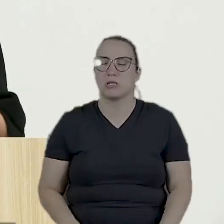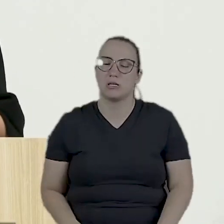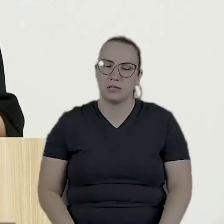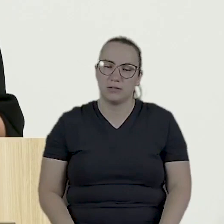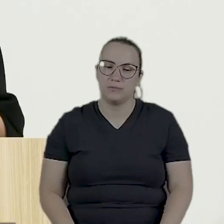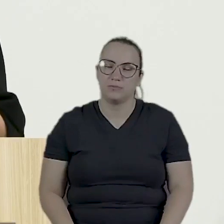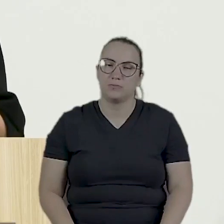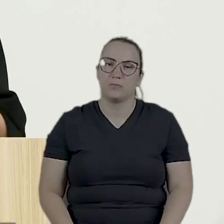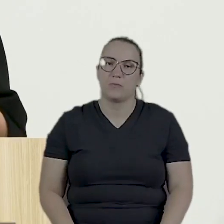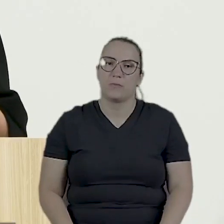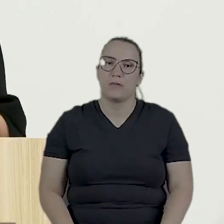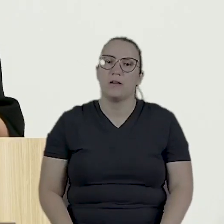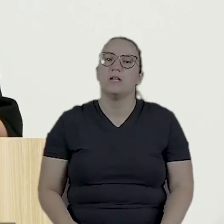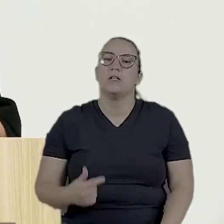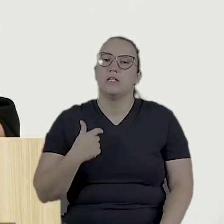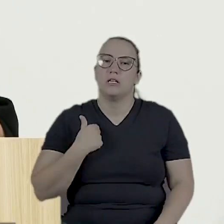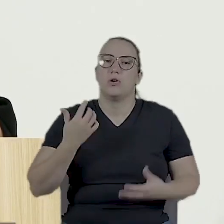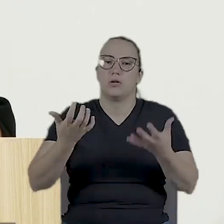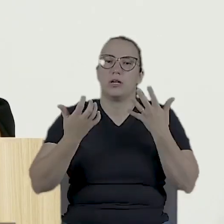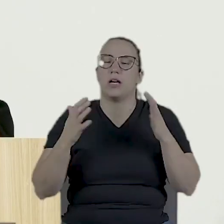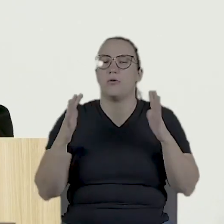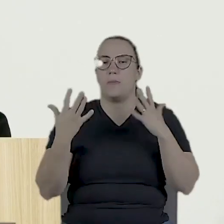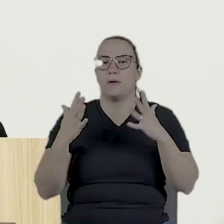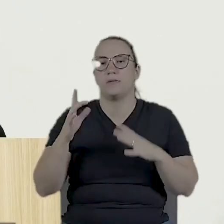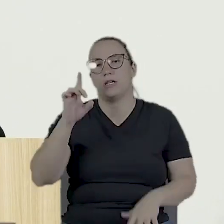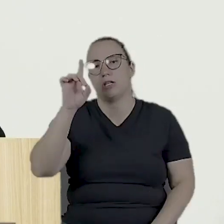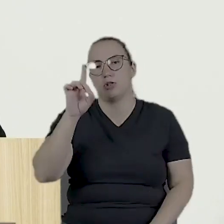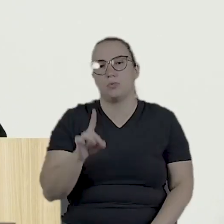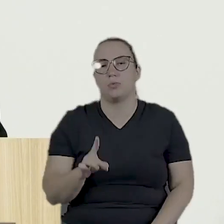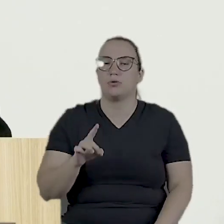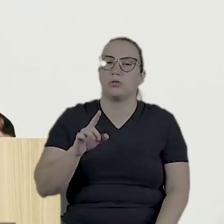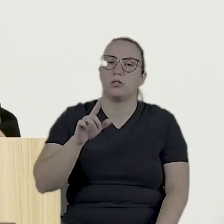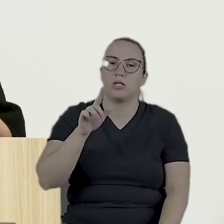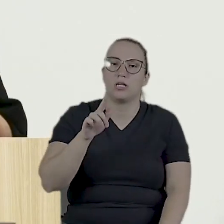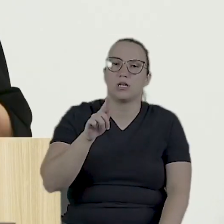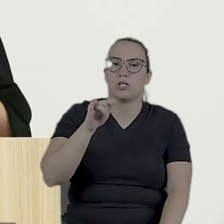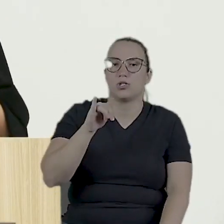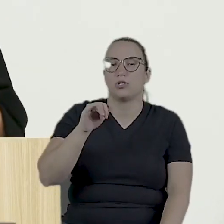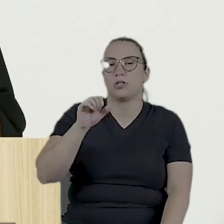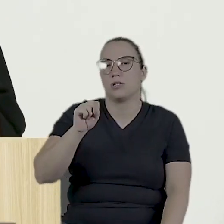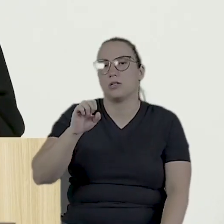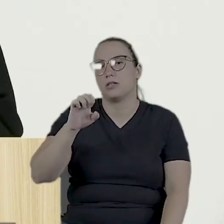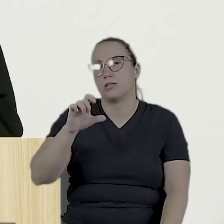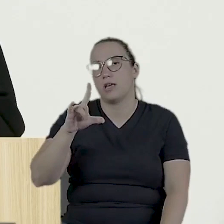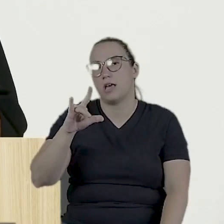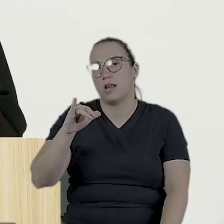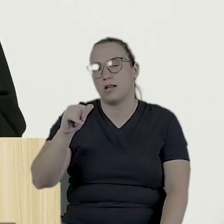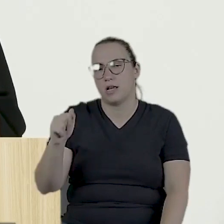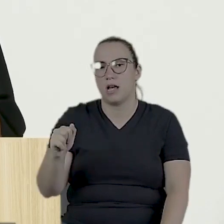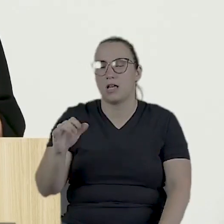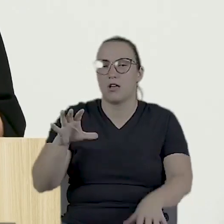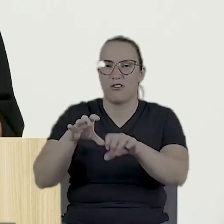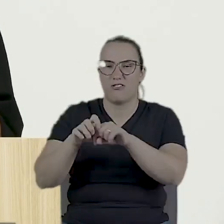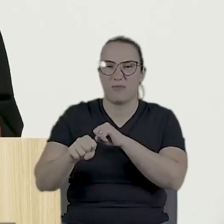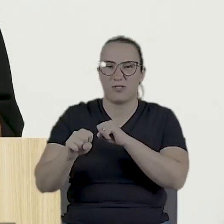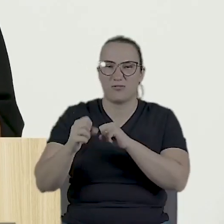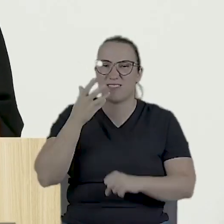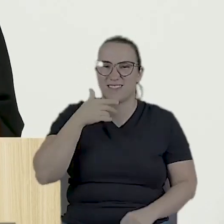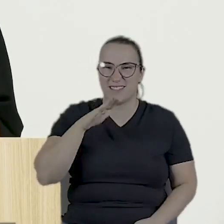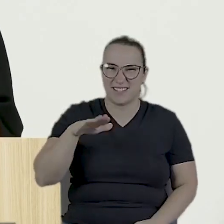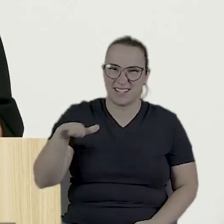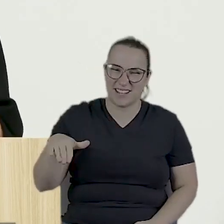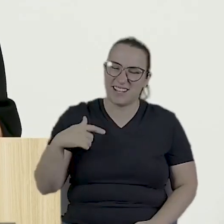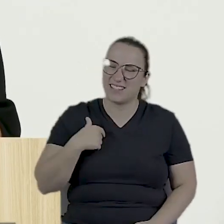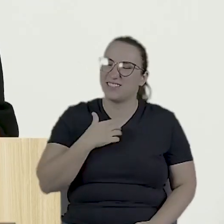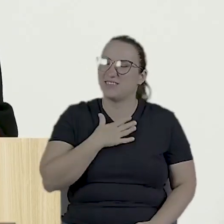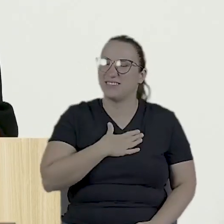também parabenizar a diretora Gisélia. Eu fui no CMEI Maria de Lourdes, na formatura das crianças. E eu